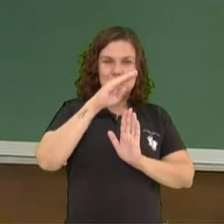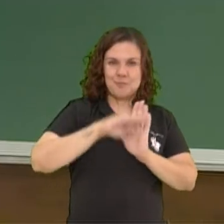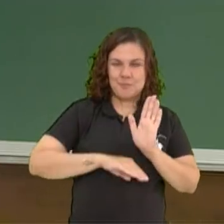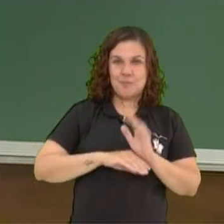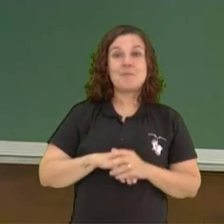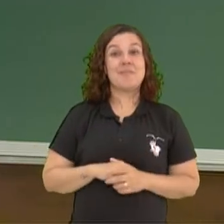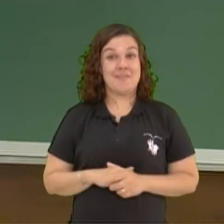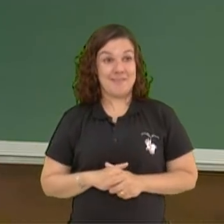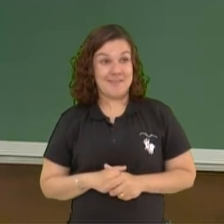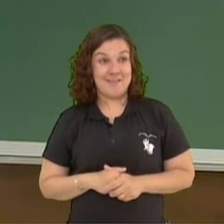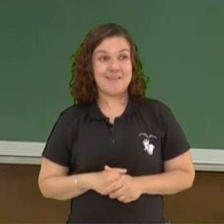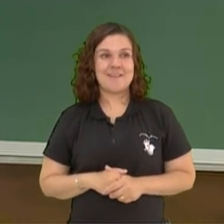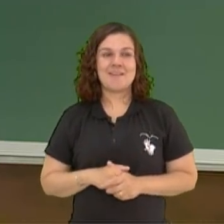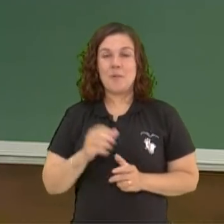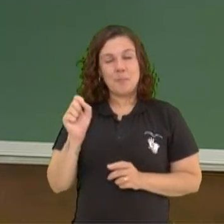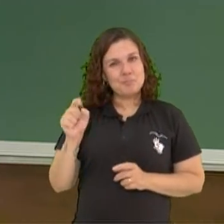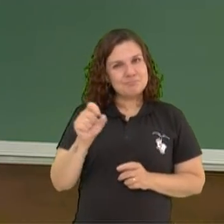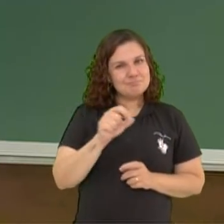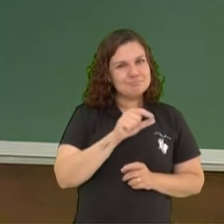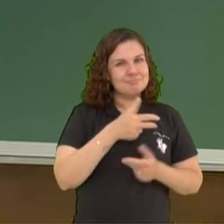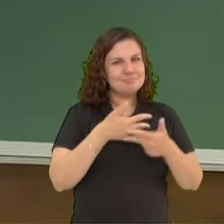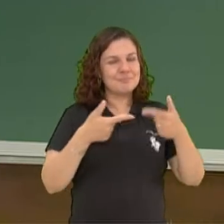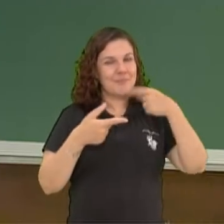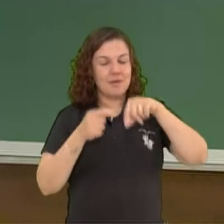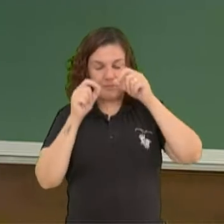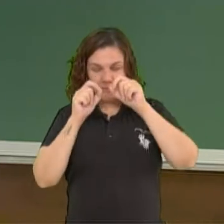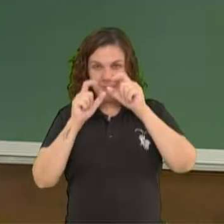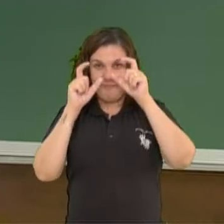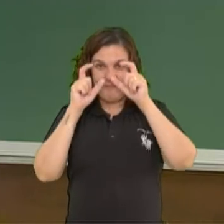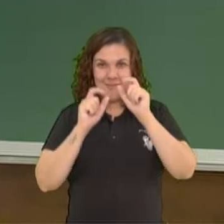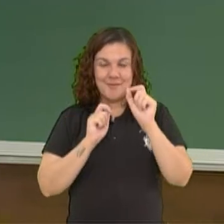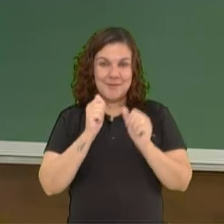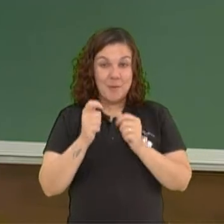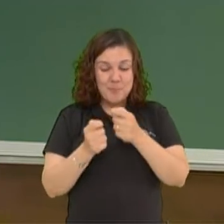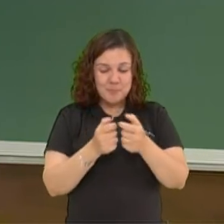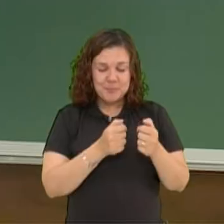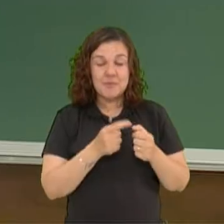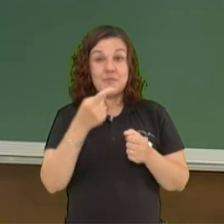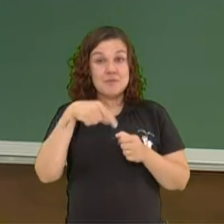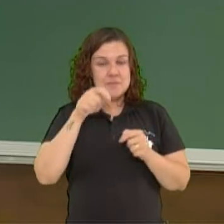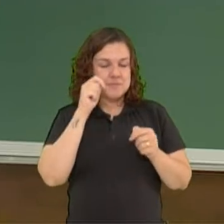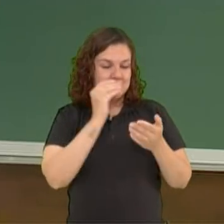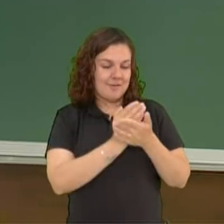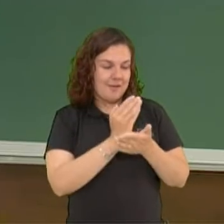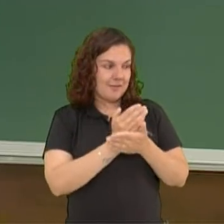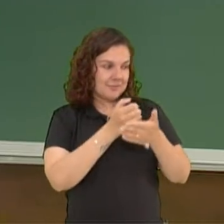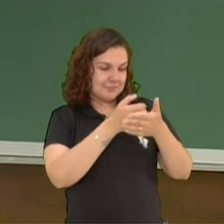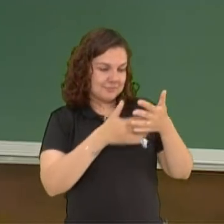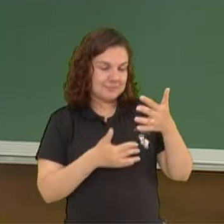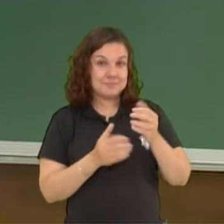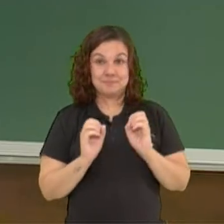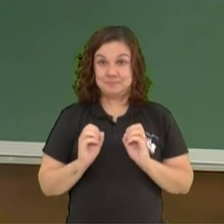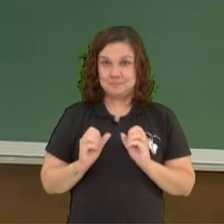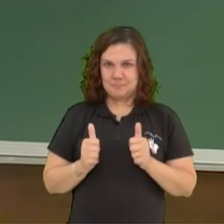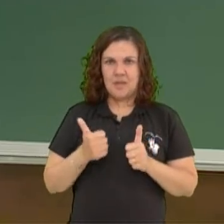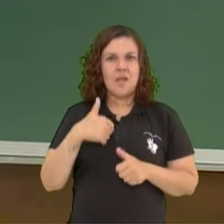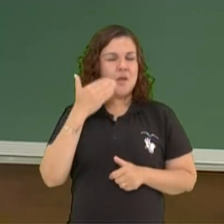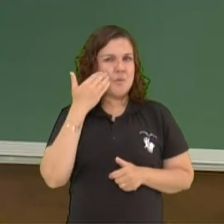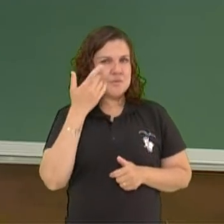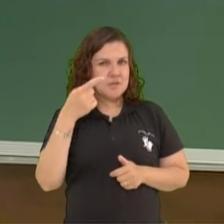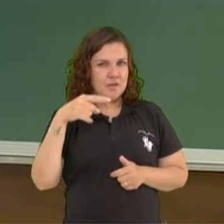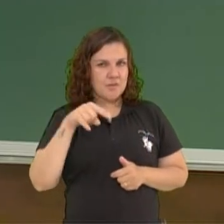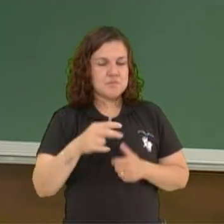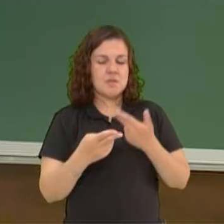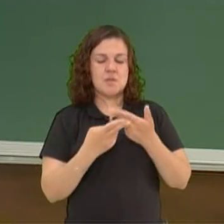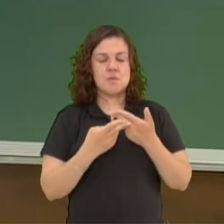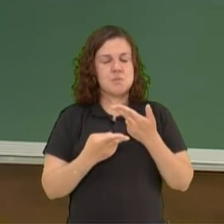Na verdade, a gente trouxe aí um pouquinho de cada, para vocês relembrarem mesmo. Tentem fazer no caderninho de vocês, tá bom? Eu sei que alguns de vocês até